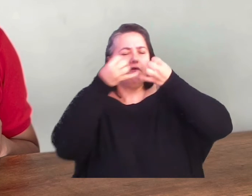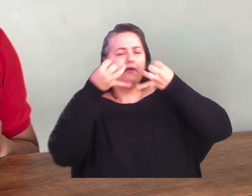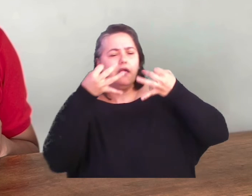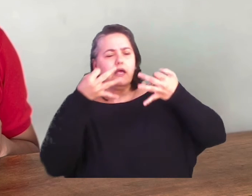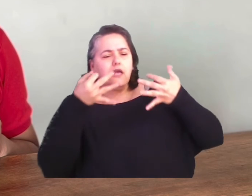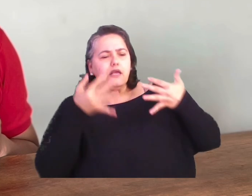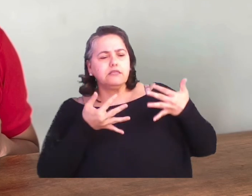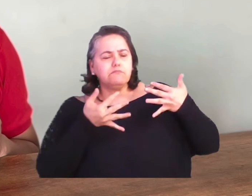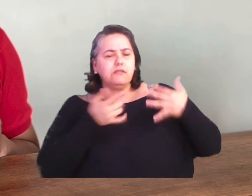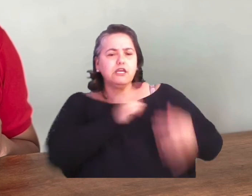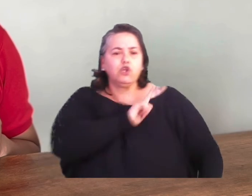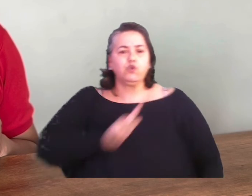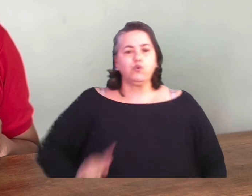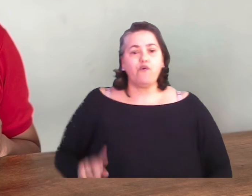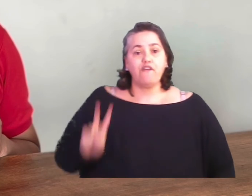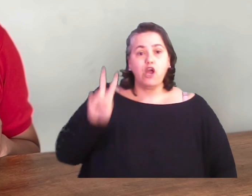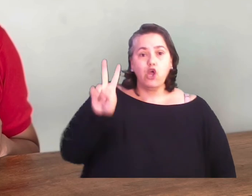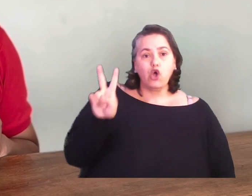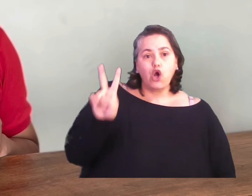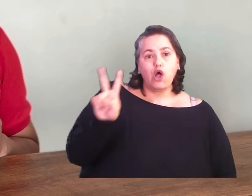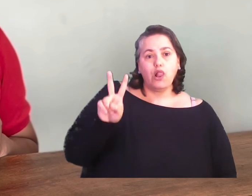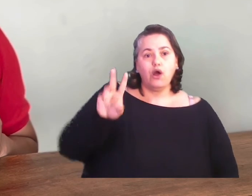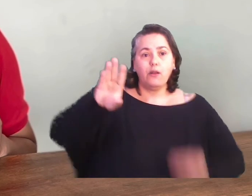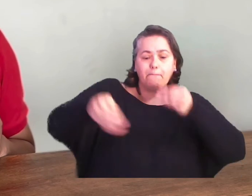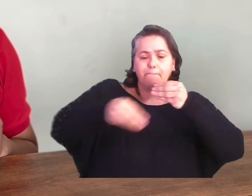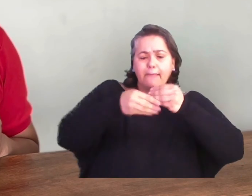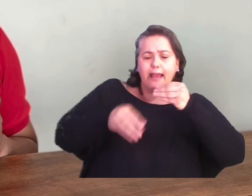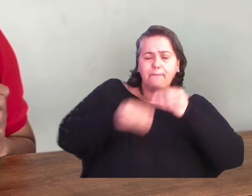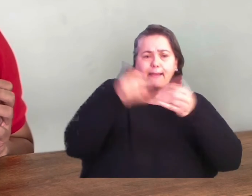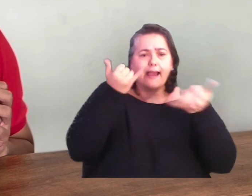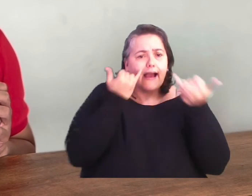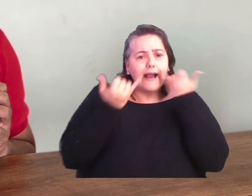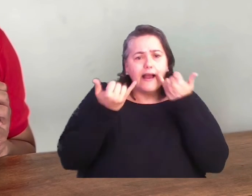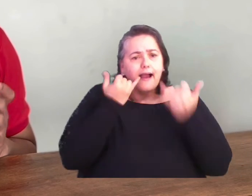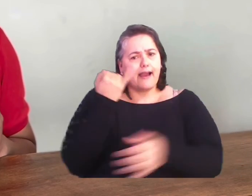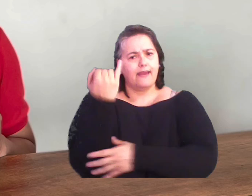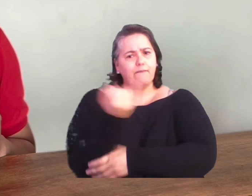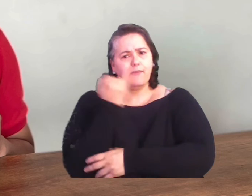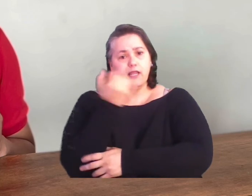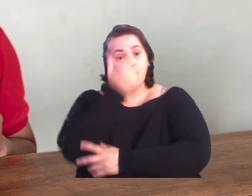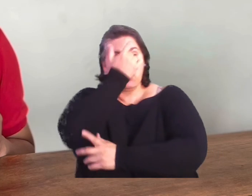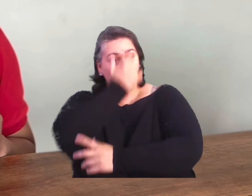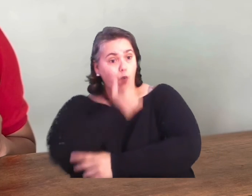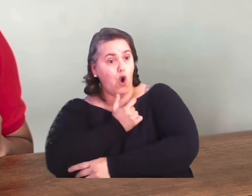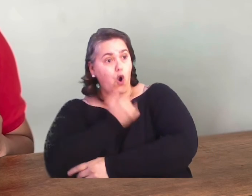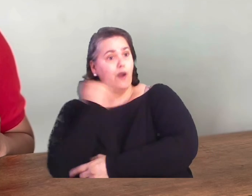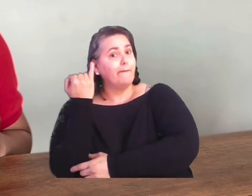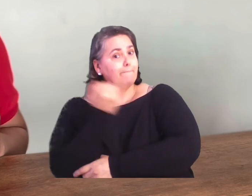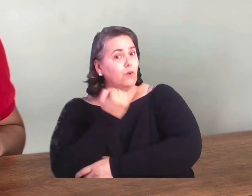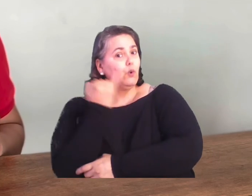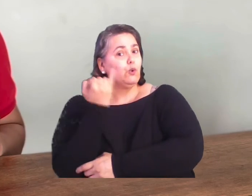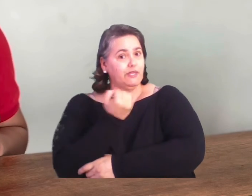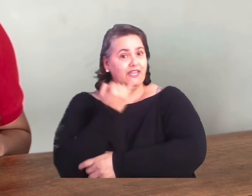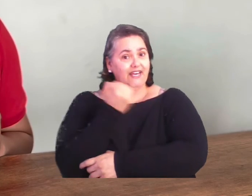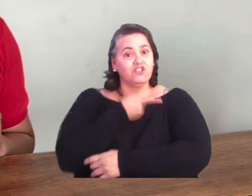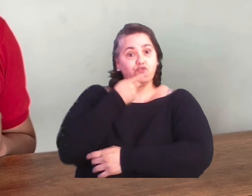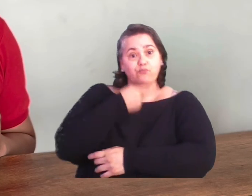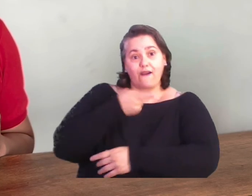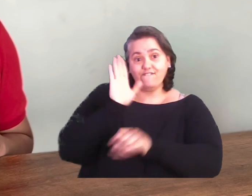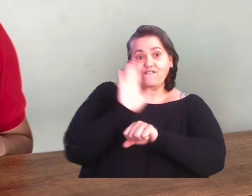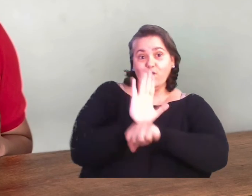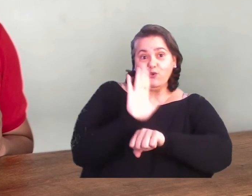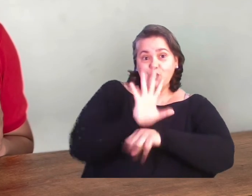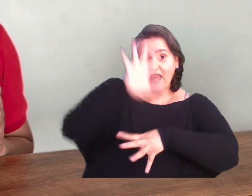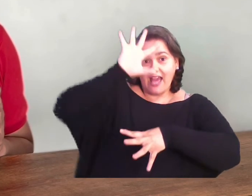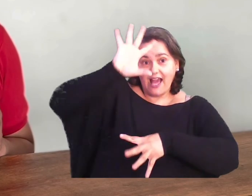explica muito do governo Collor e com depoimentos importantes de personalidades importantes que vão te